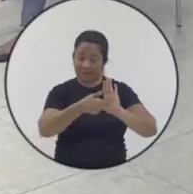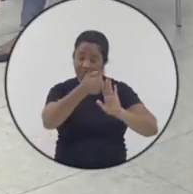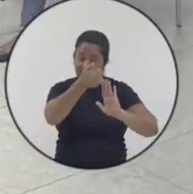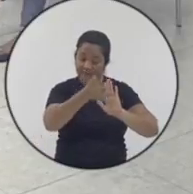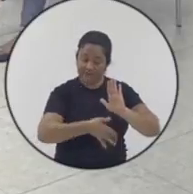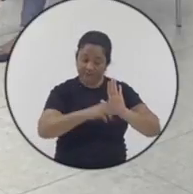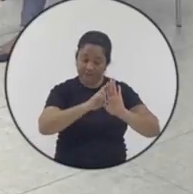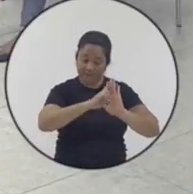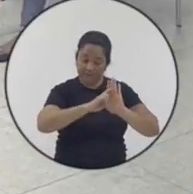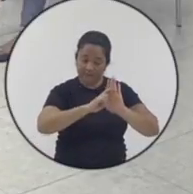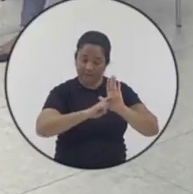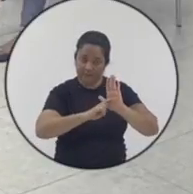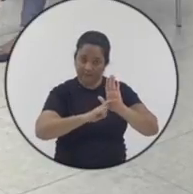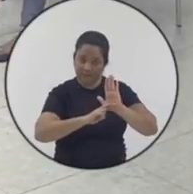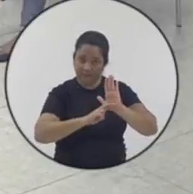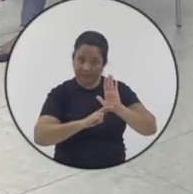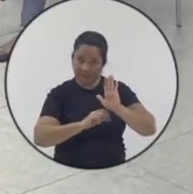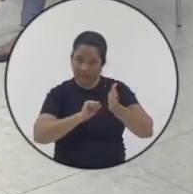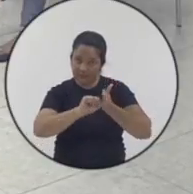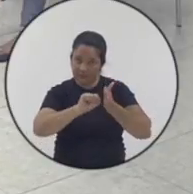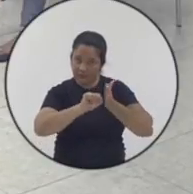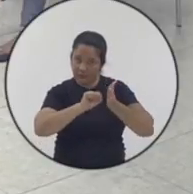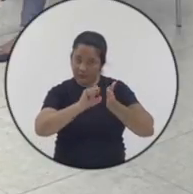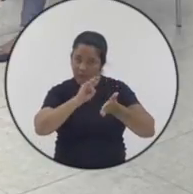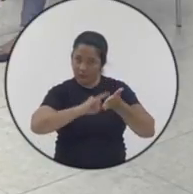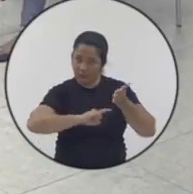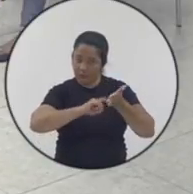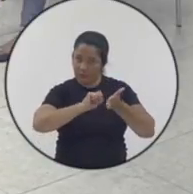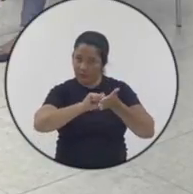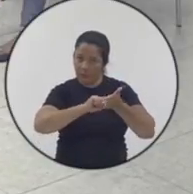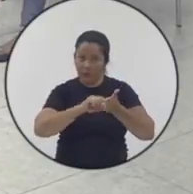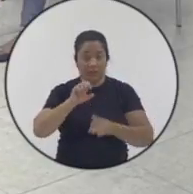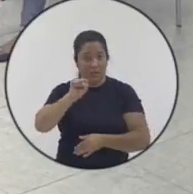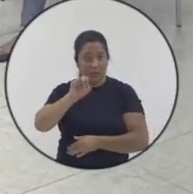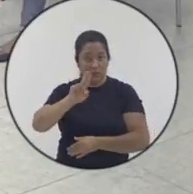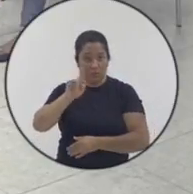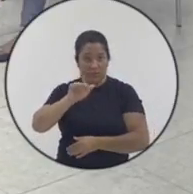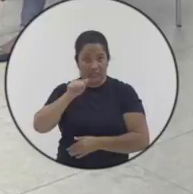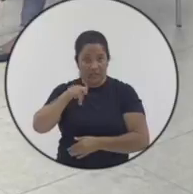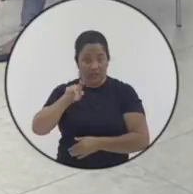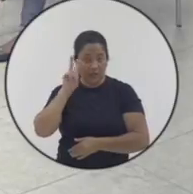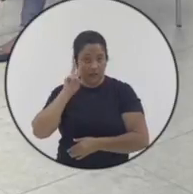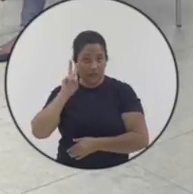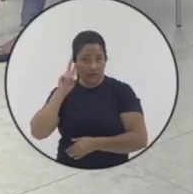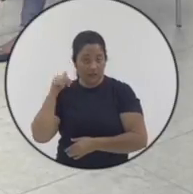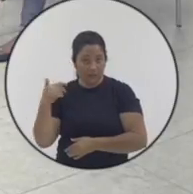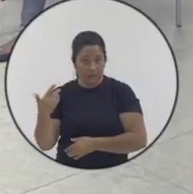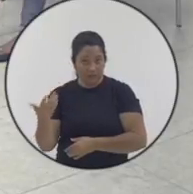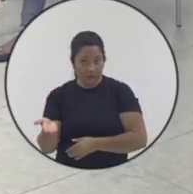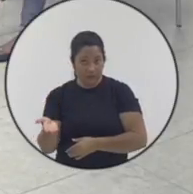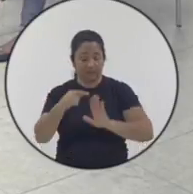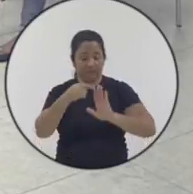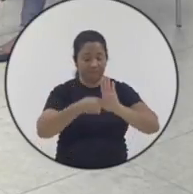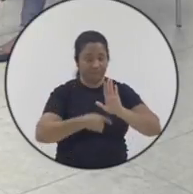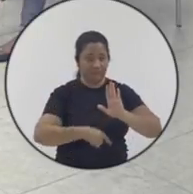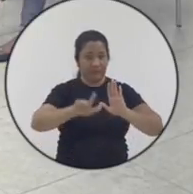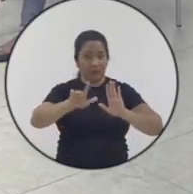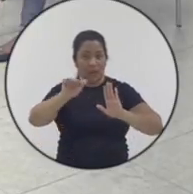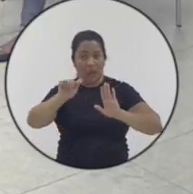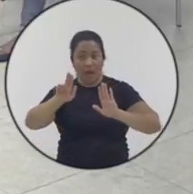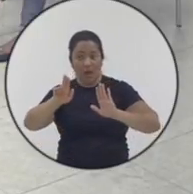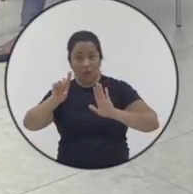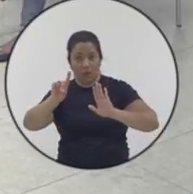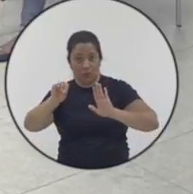normatiza a construção dos nossos documentos escritos, como bem lembrou a Suzana, laudos e pareceres são laudos e relatórios são